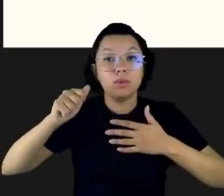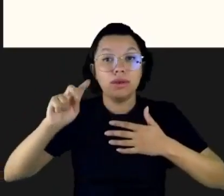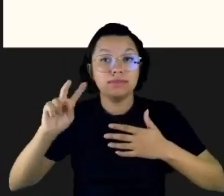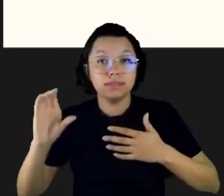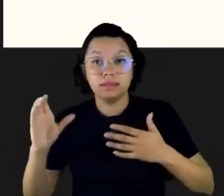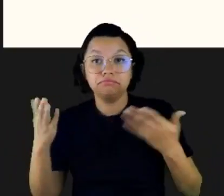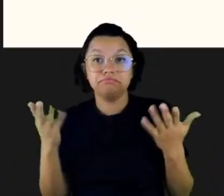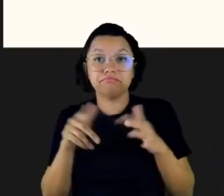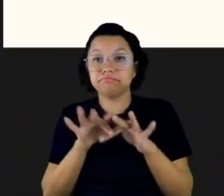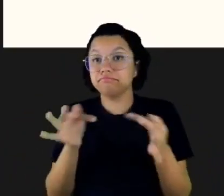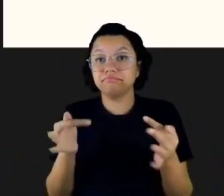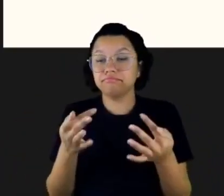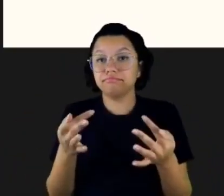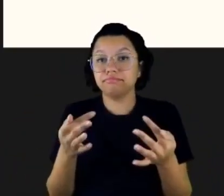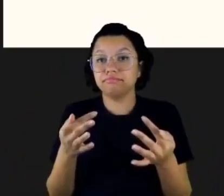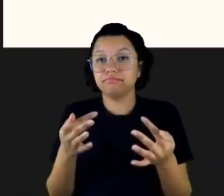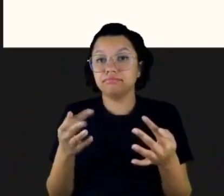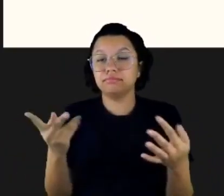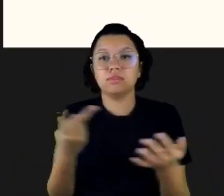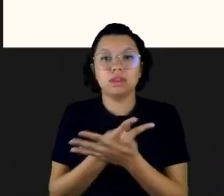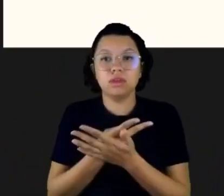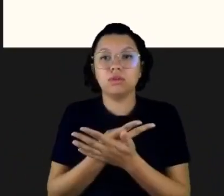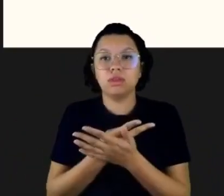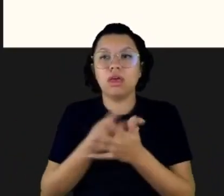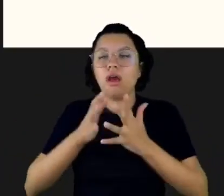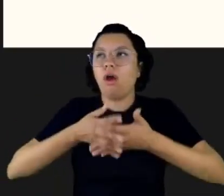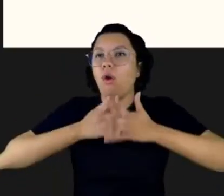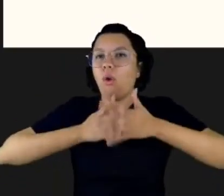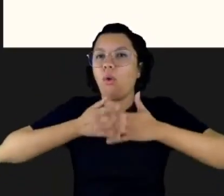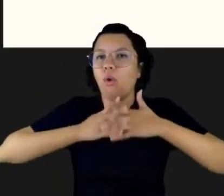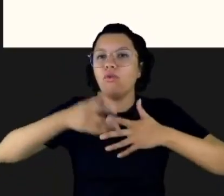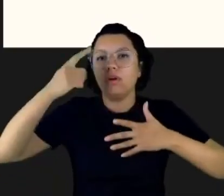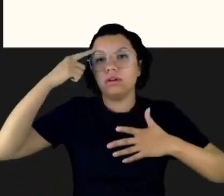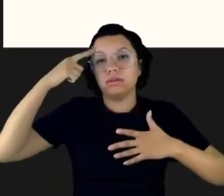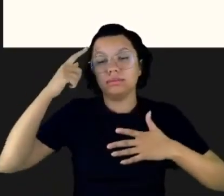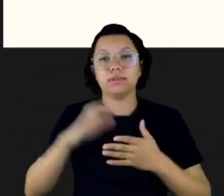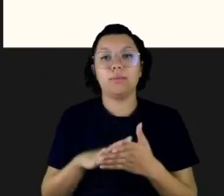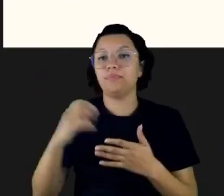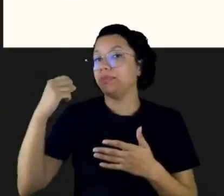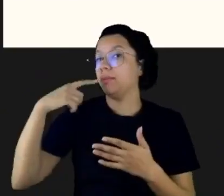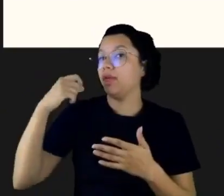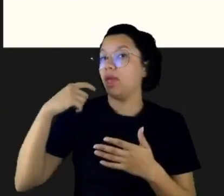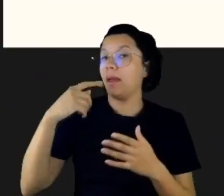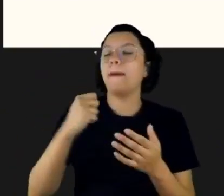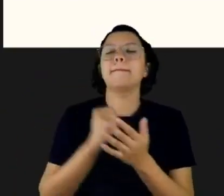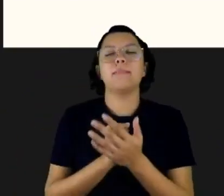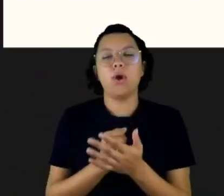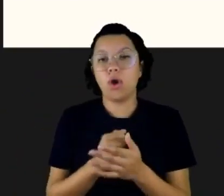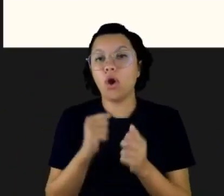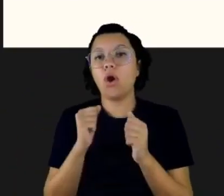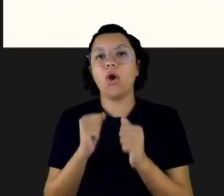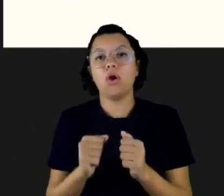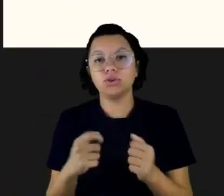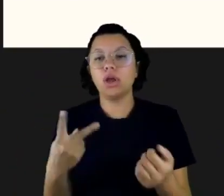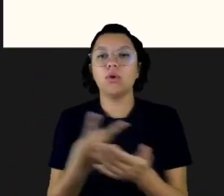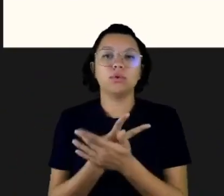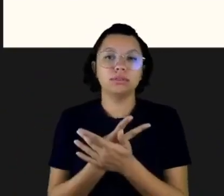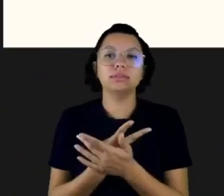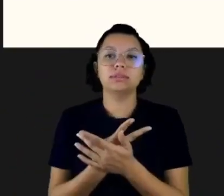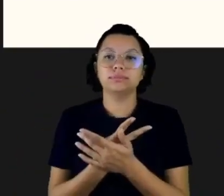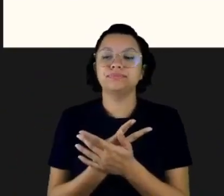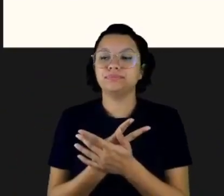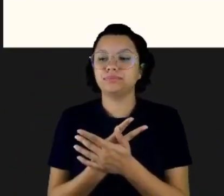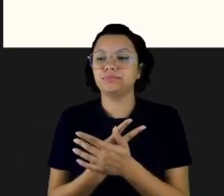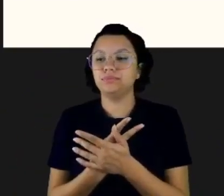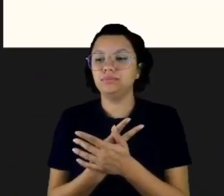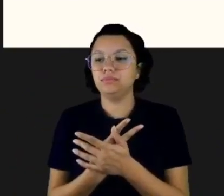simplesmente manifestado com confusão mental. Medicamentos pode provocar também delírio. Quadros de